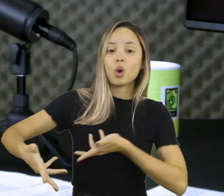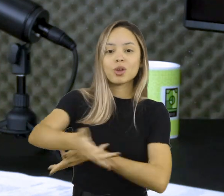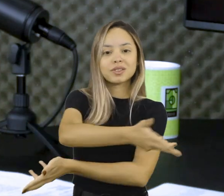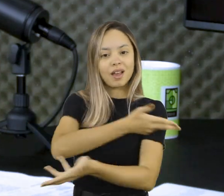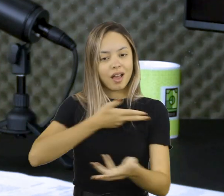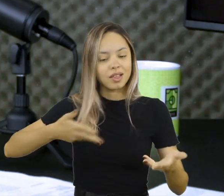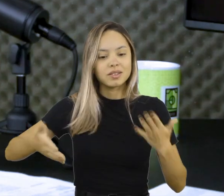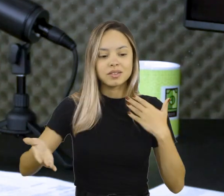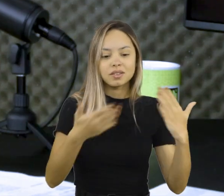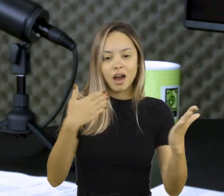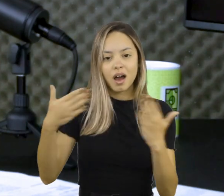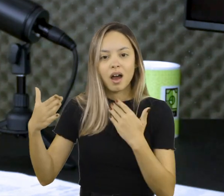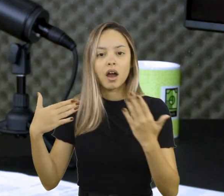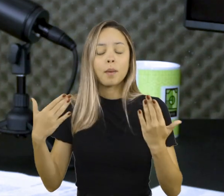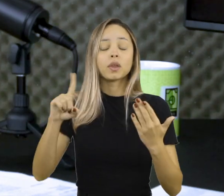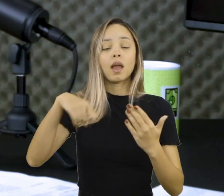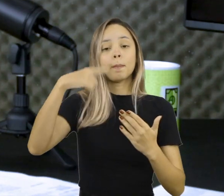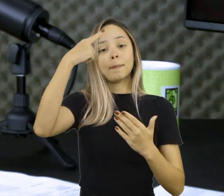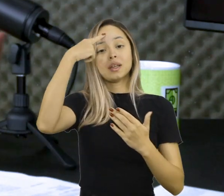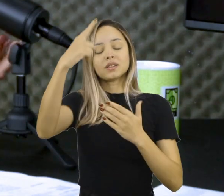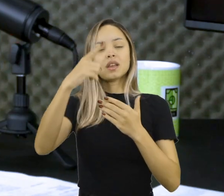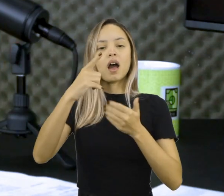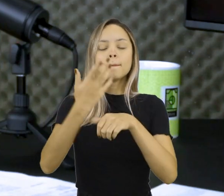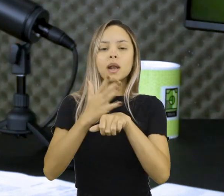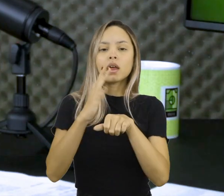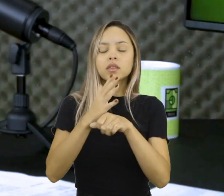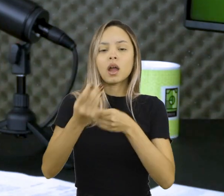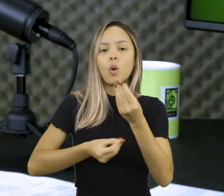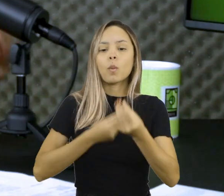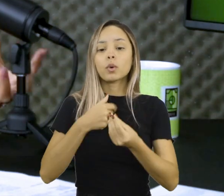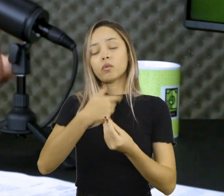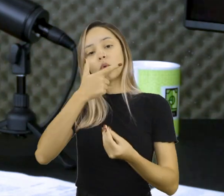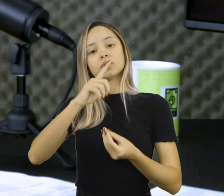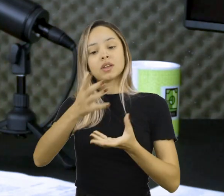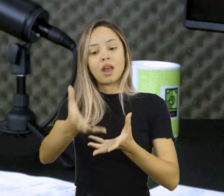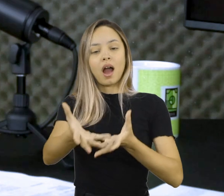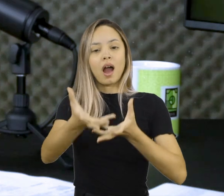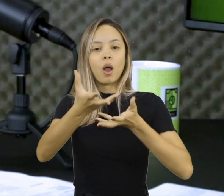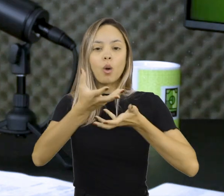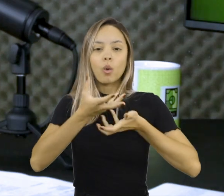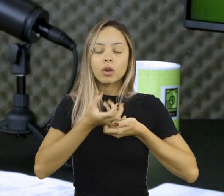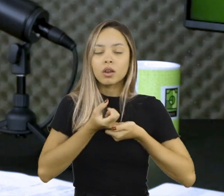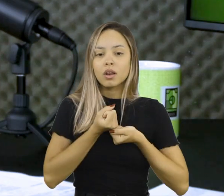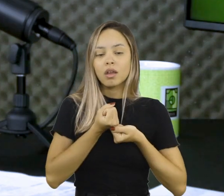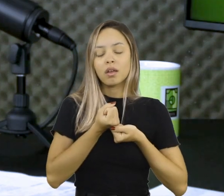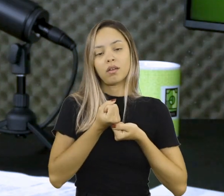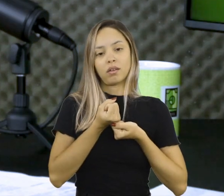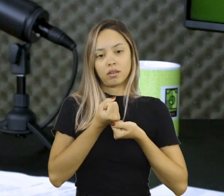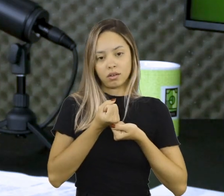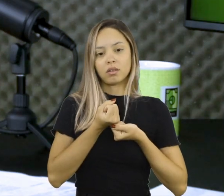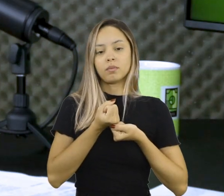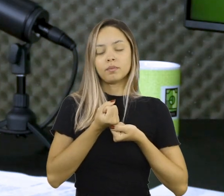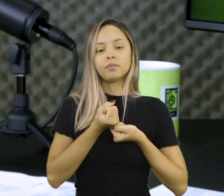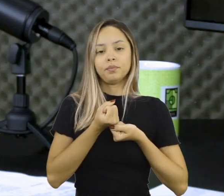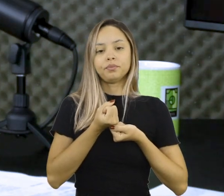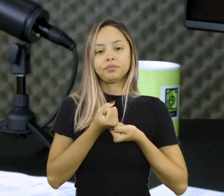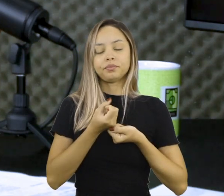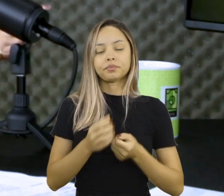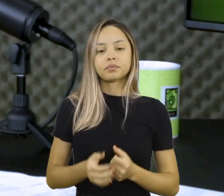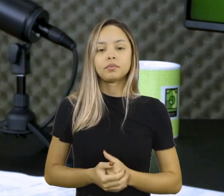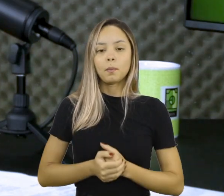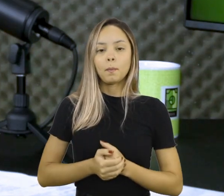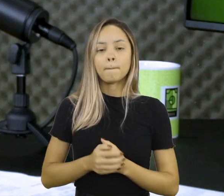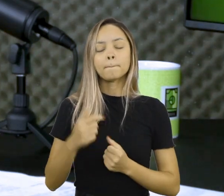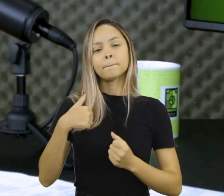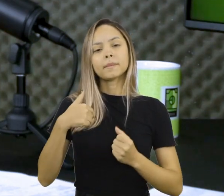em práticas onde onde eu possa acolher como você como eu vou mensurar essa aprendizagem eu vou